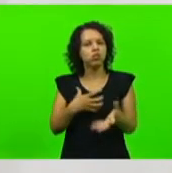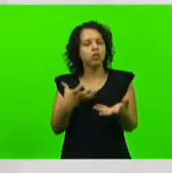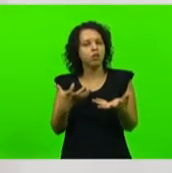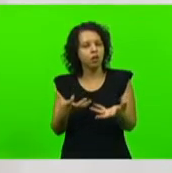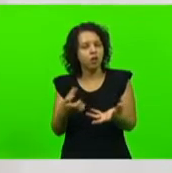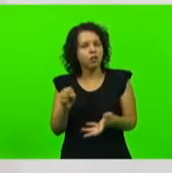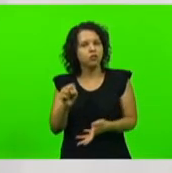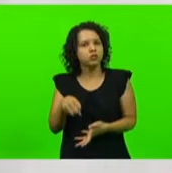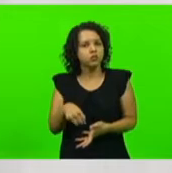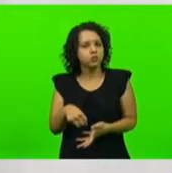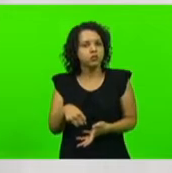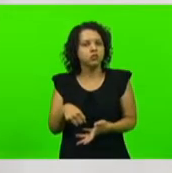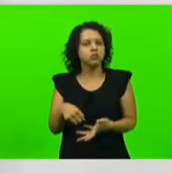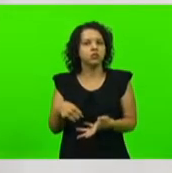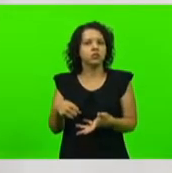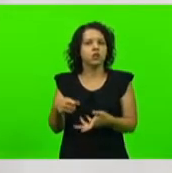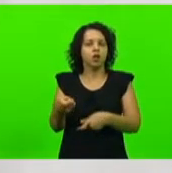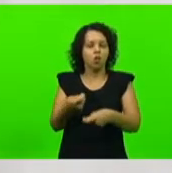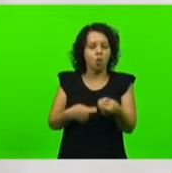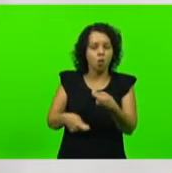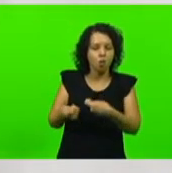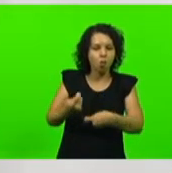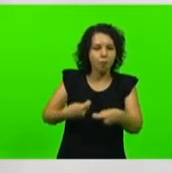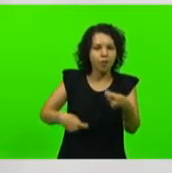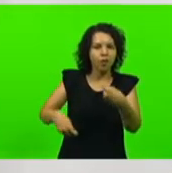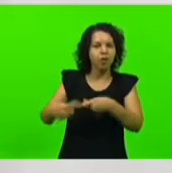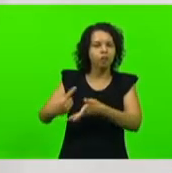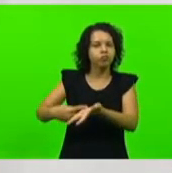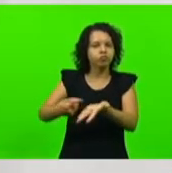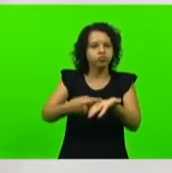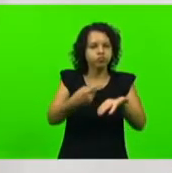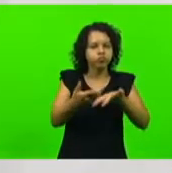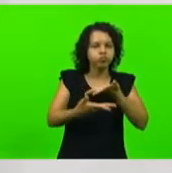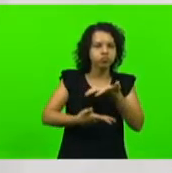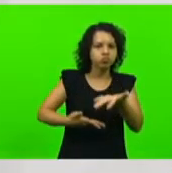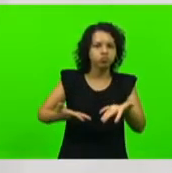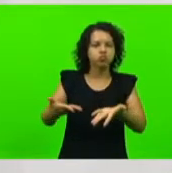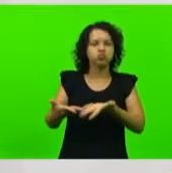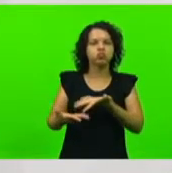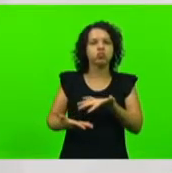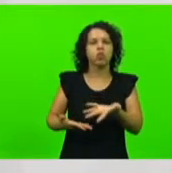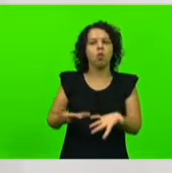que as sanções econômicas, que já estão trazendo grande